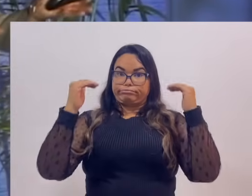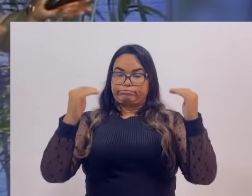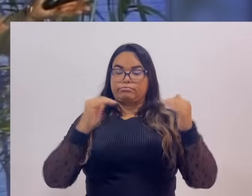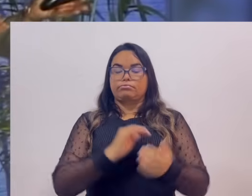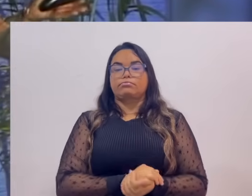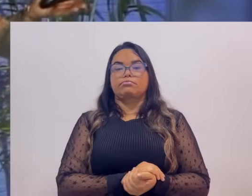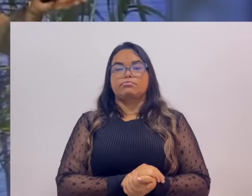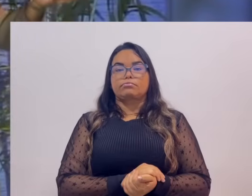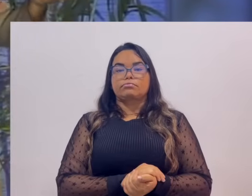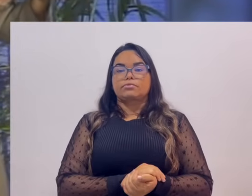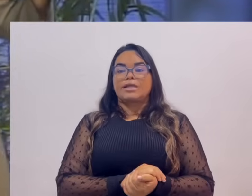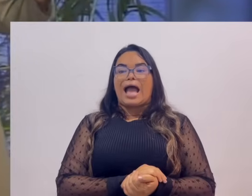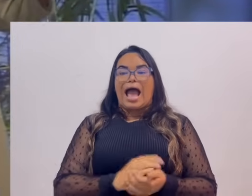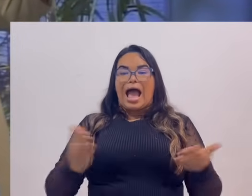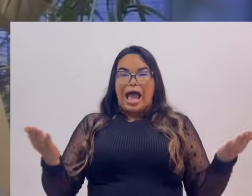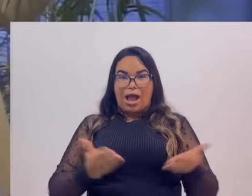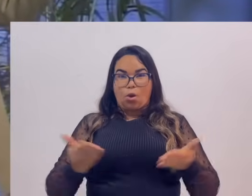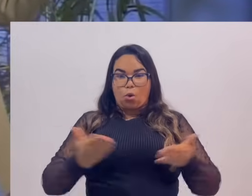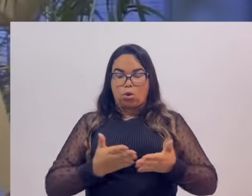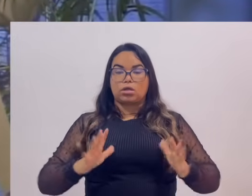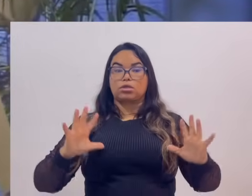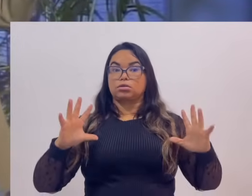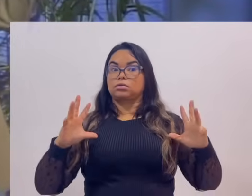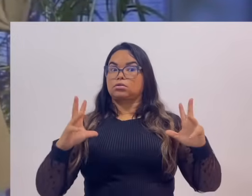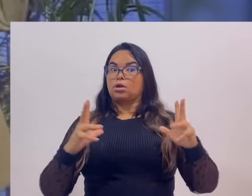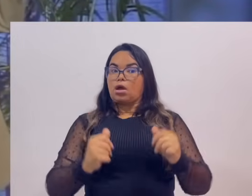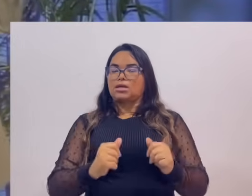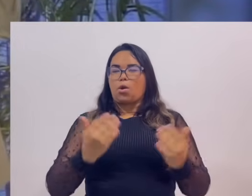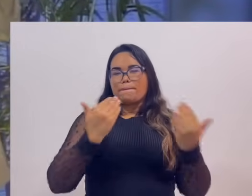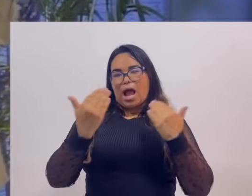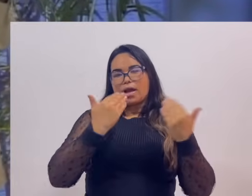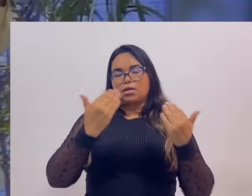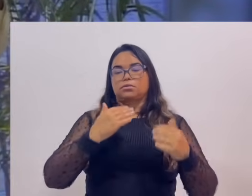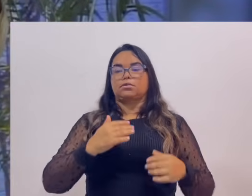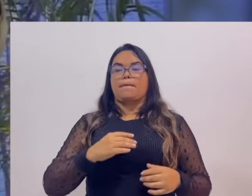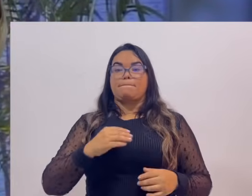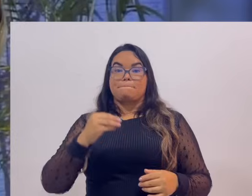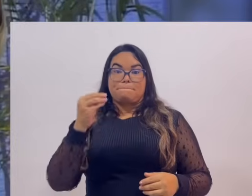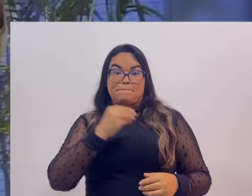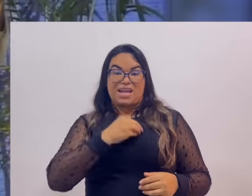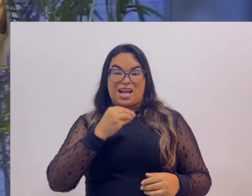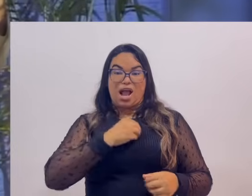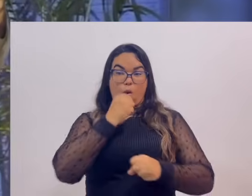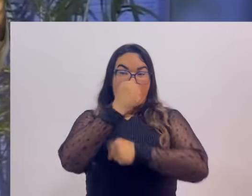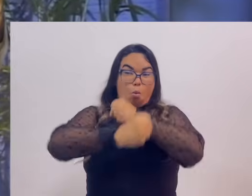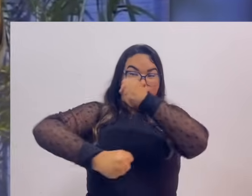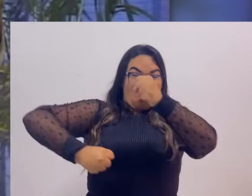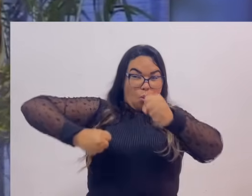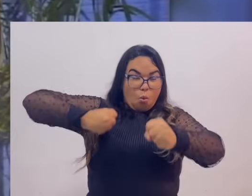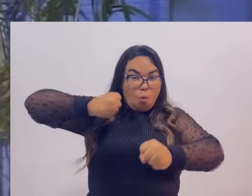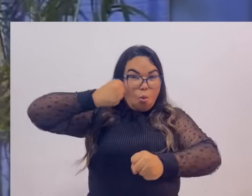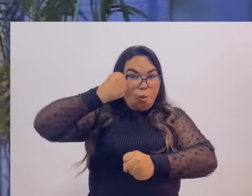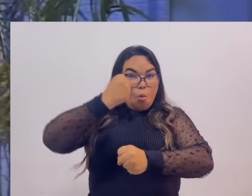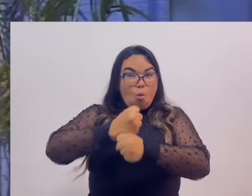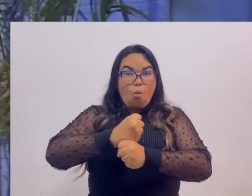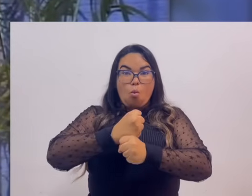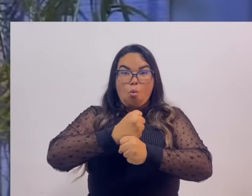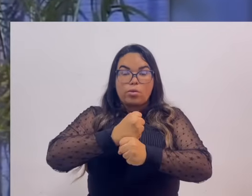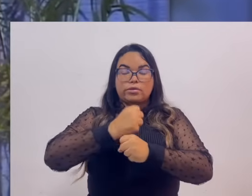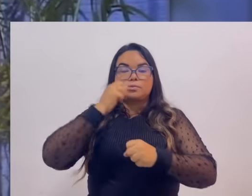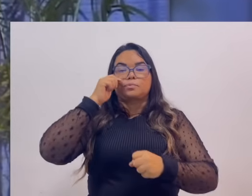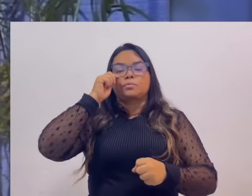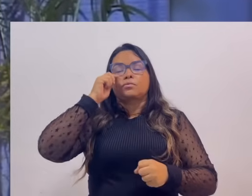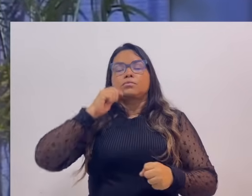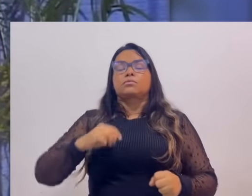portanto o sumo sacerdote tomava todos os pecados que tinham sido confessados no final daquele